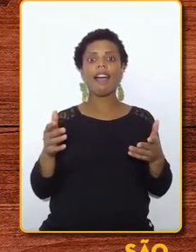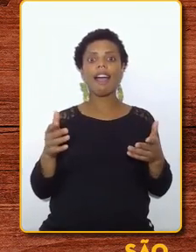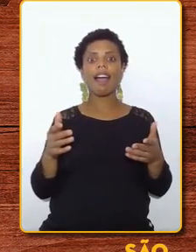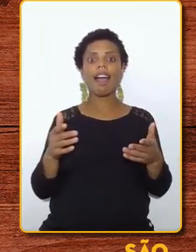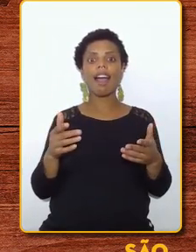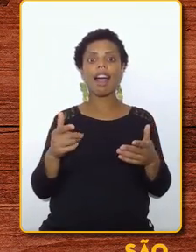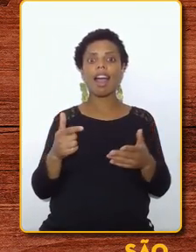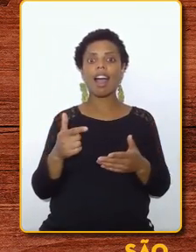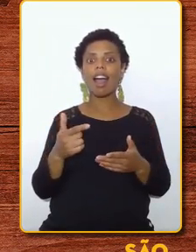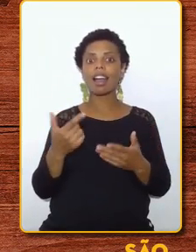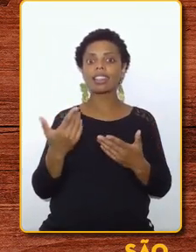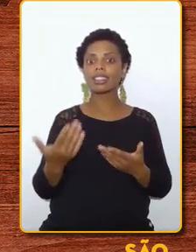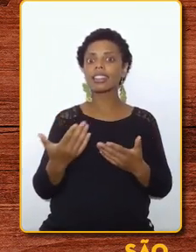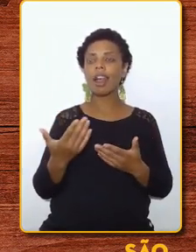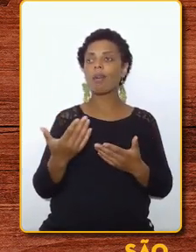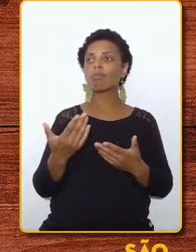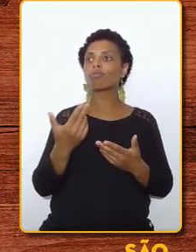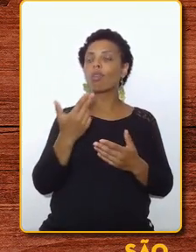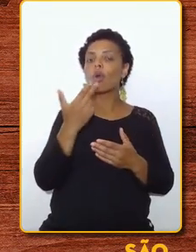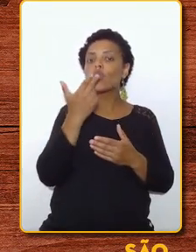vista nutricional e